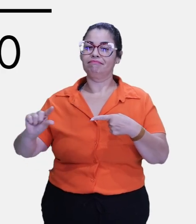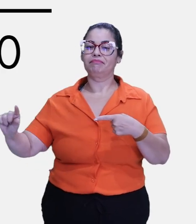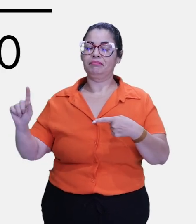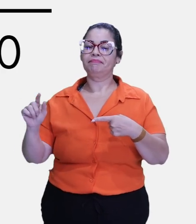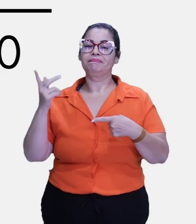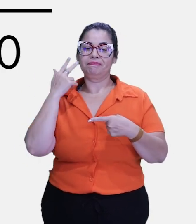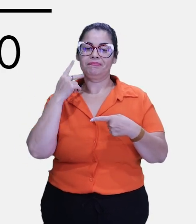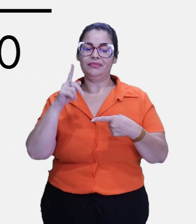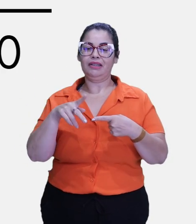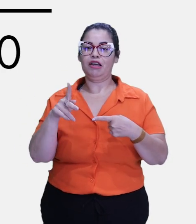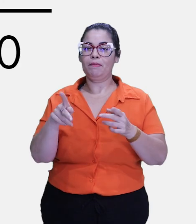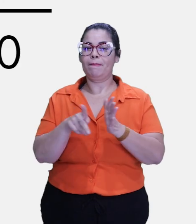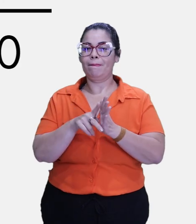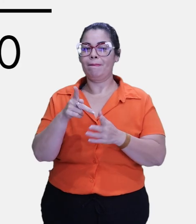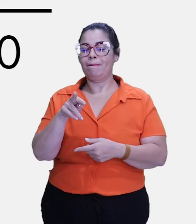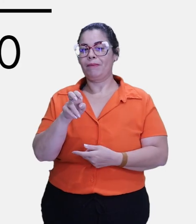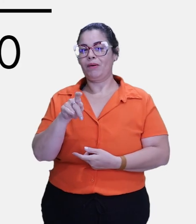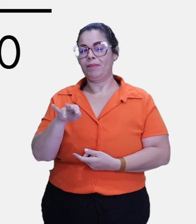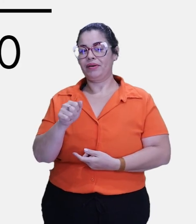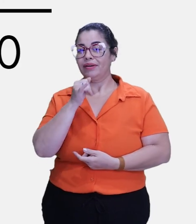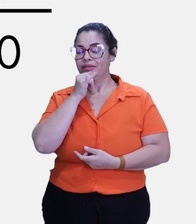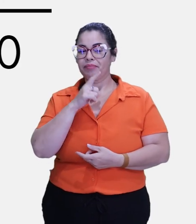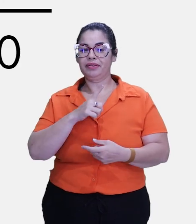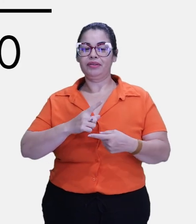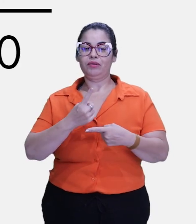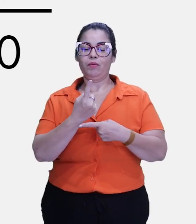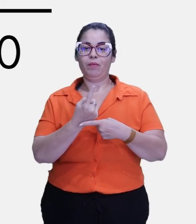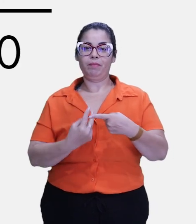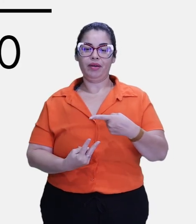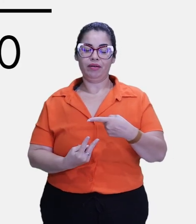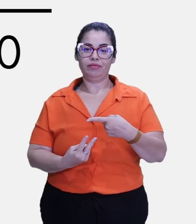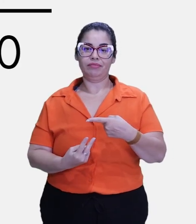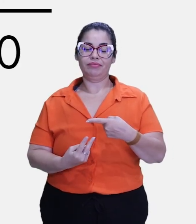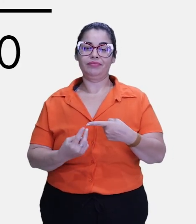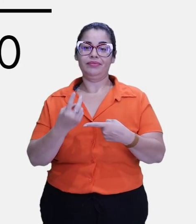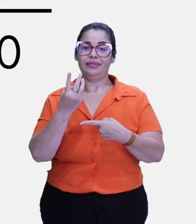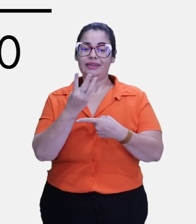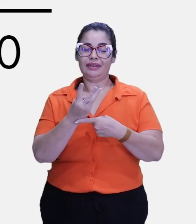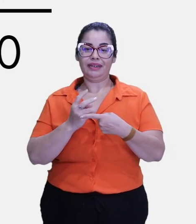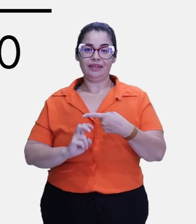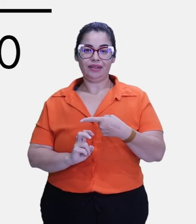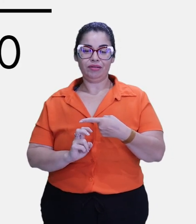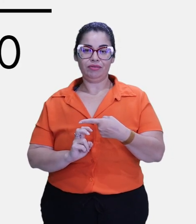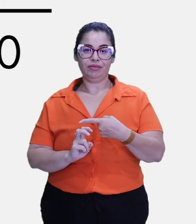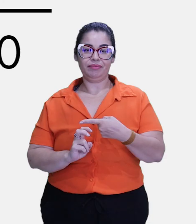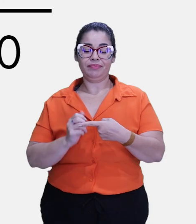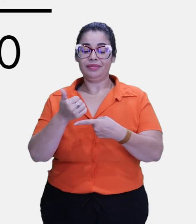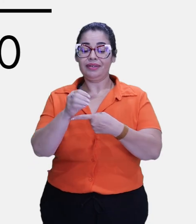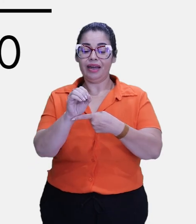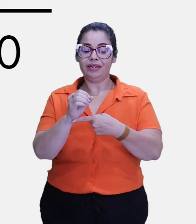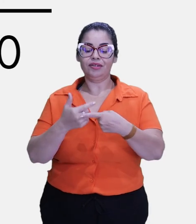Ou todo o objeto. Aqui como exemplos temos 1/2, 3